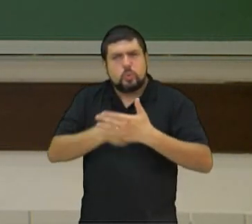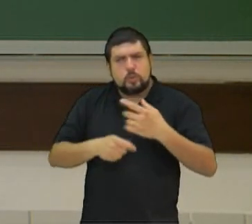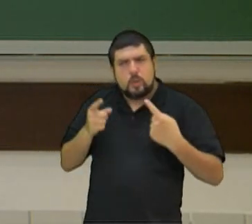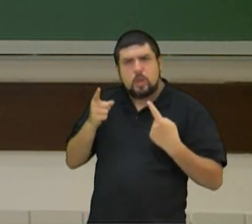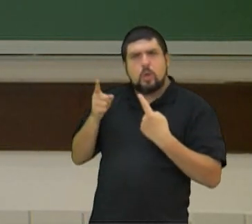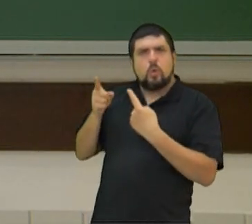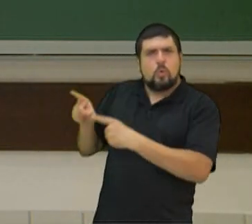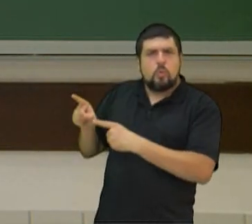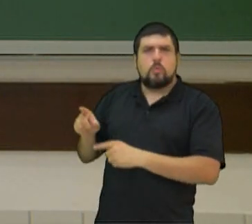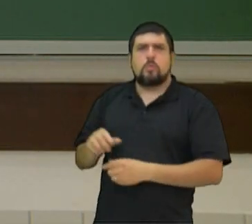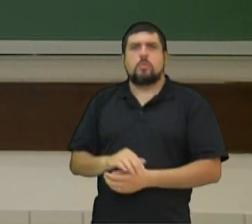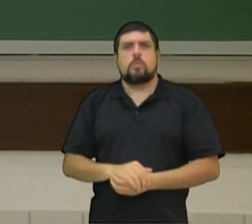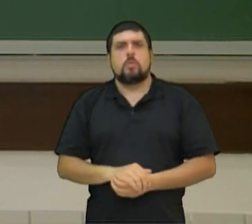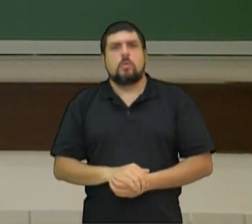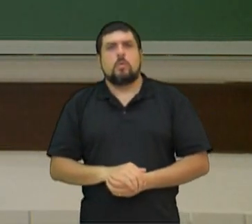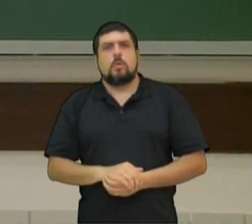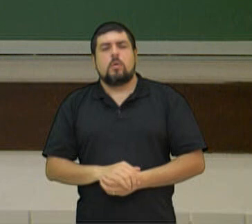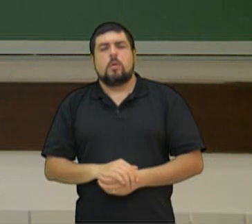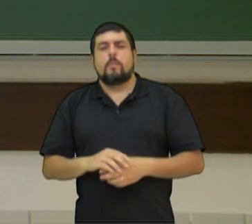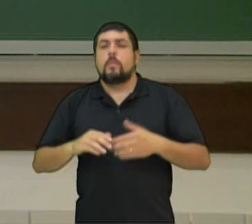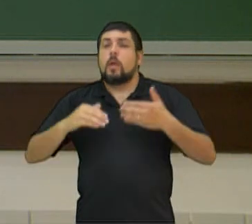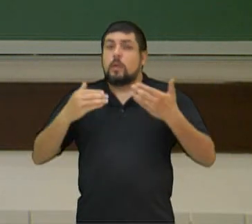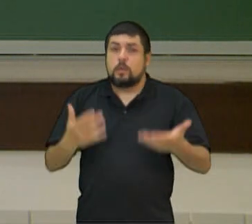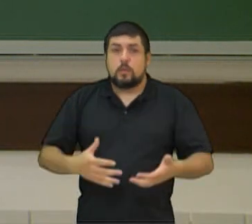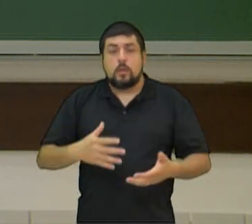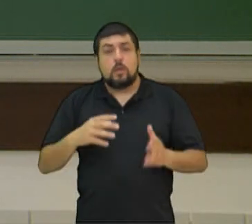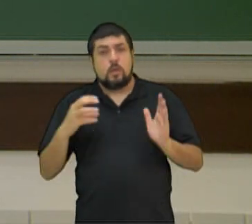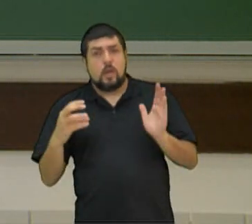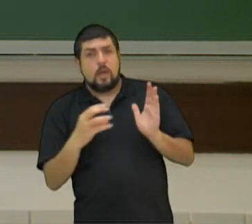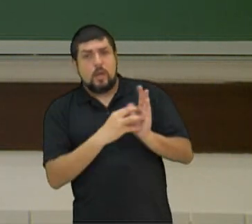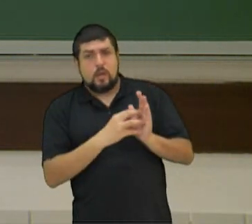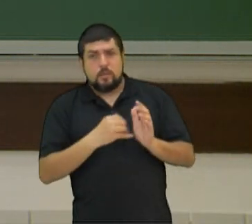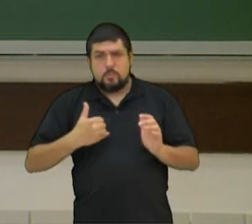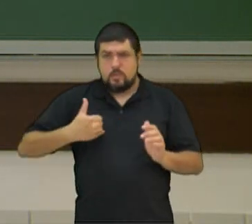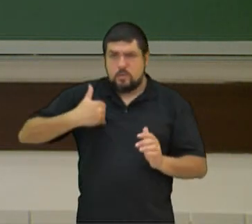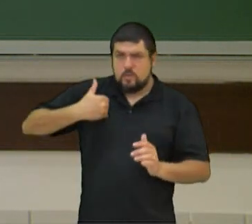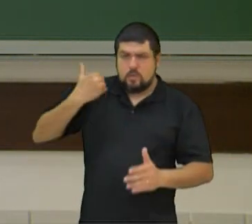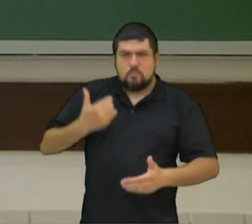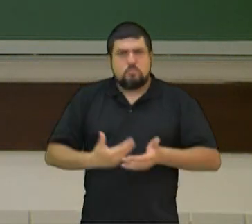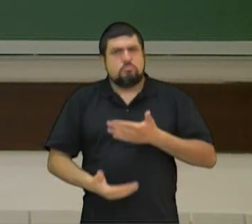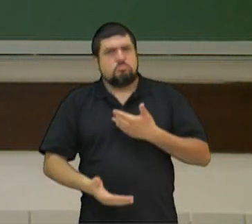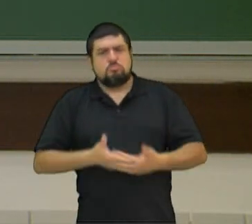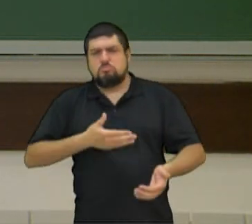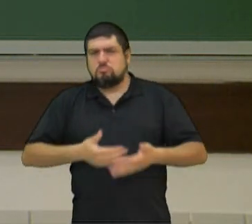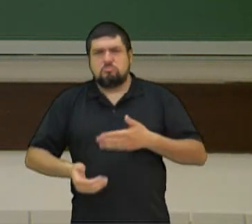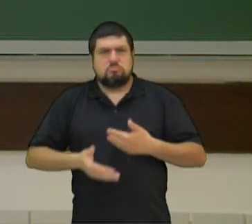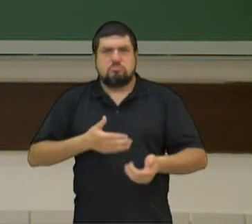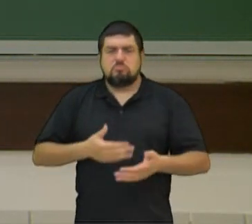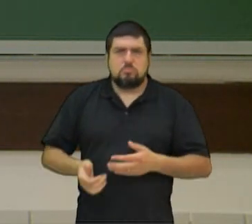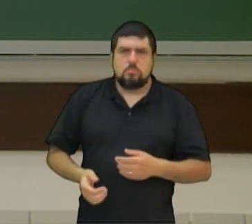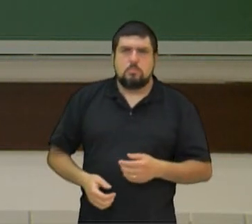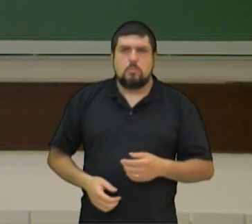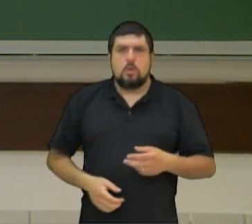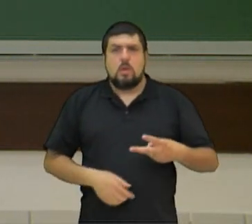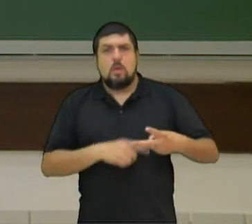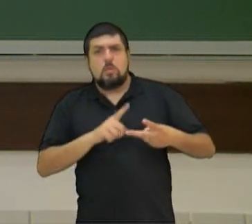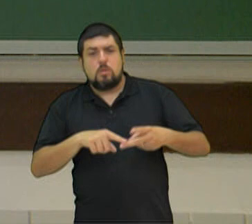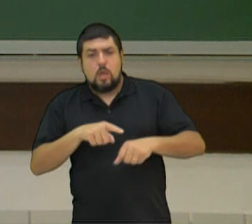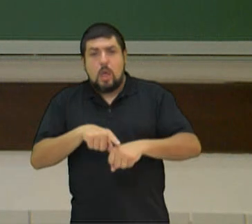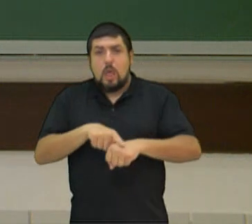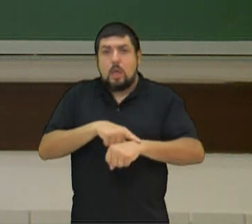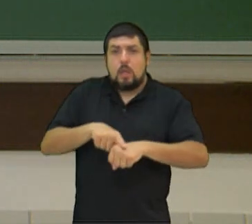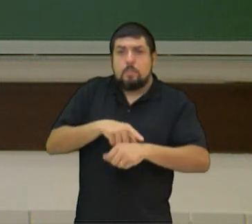tem idade, tá? Então a pessoa de qualquer idade pode ser afetada, contaminada, não tem cor, não tem